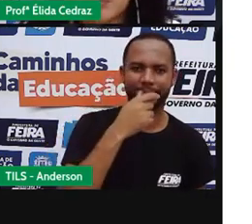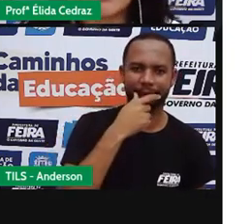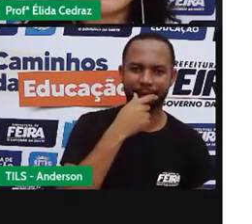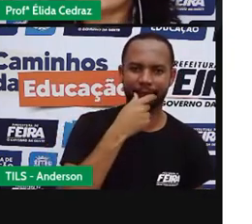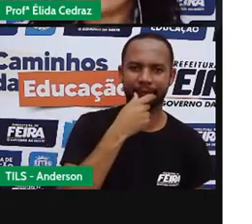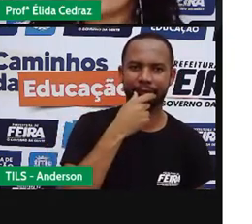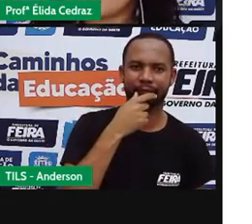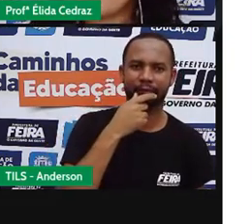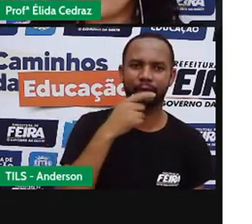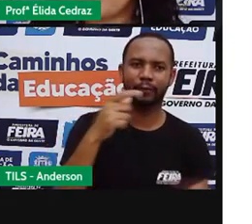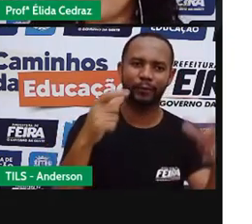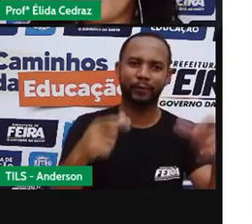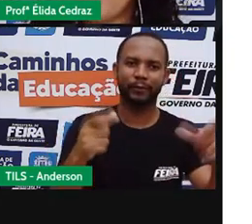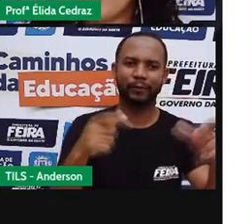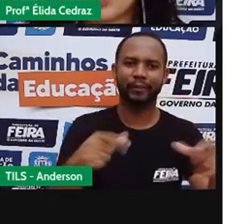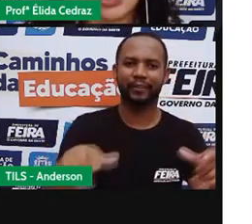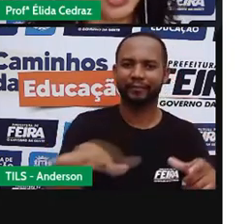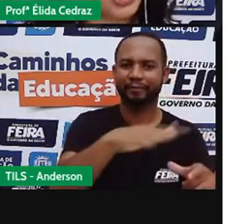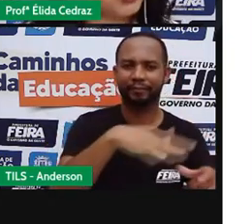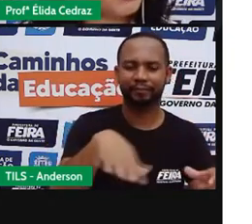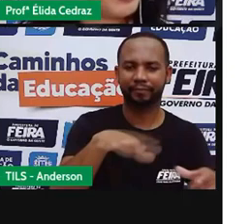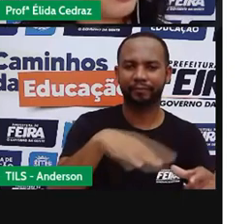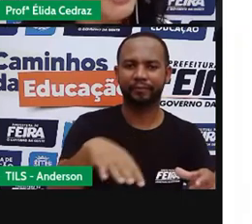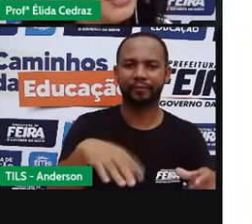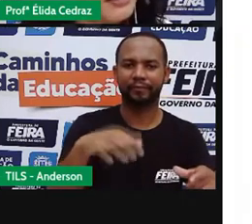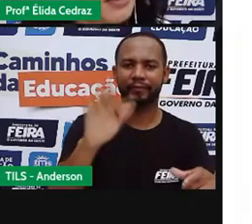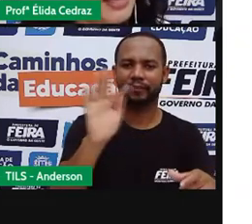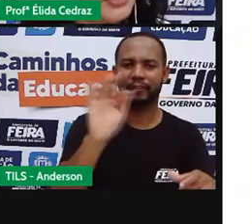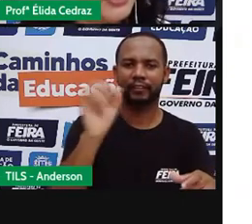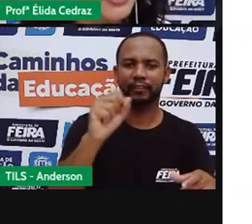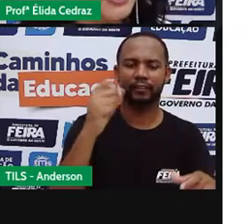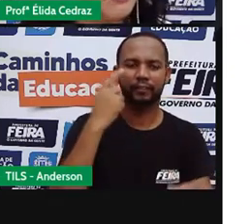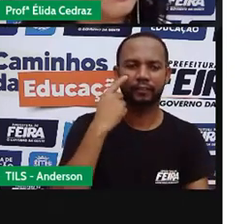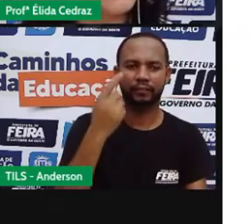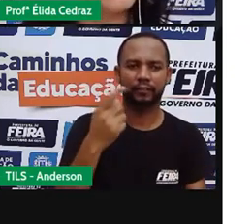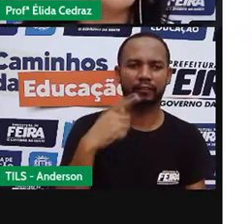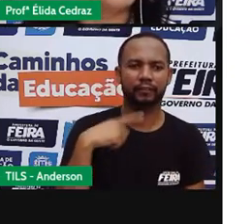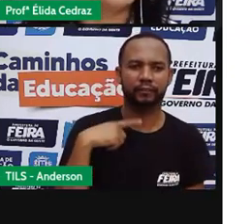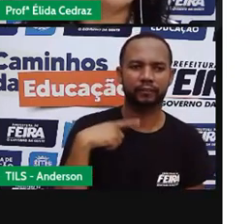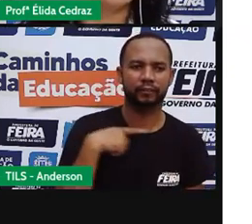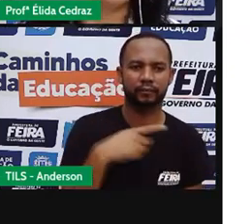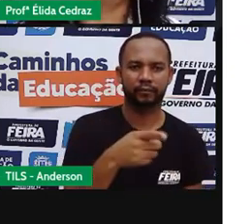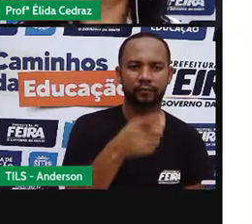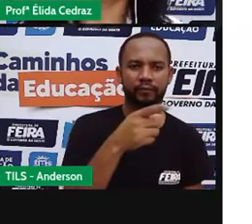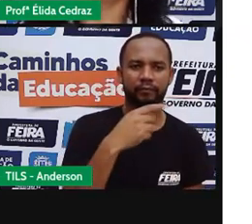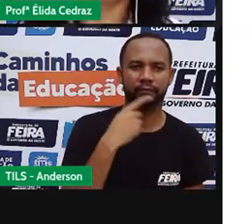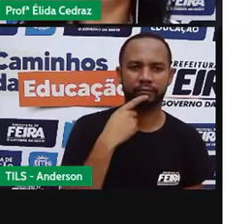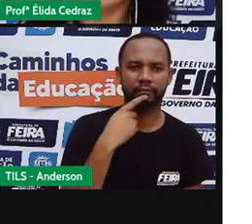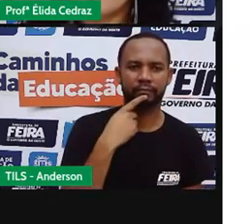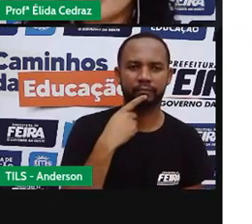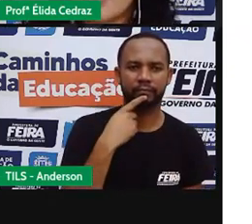Papagaio. Será que tem mais algum bairro para a gente descobrir através das imagens?